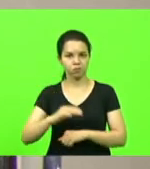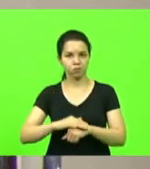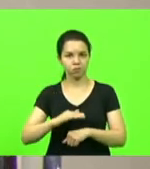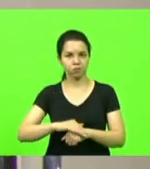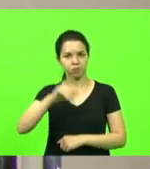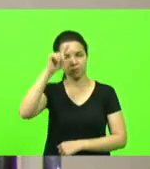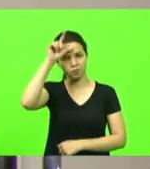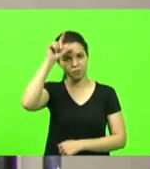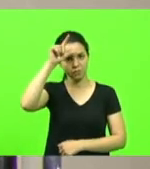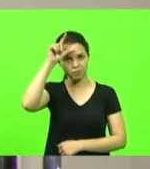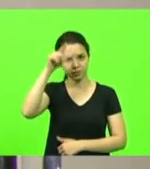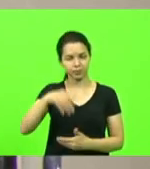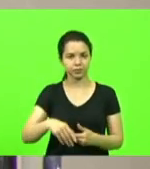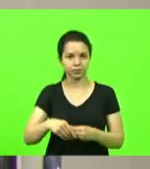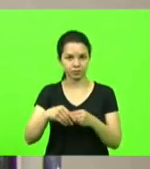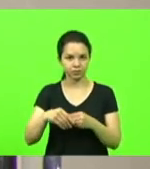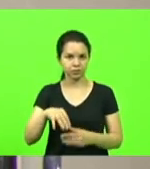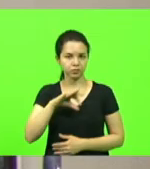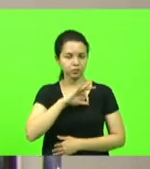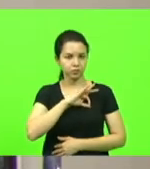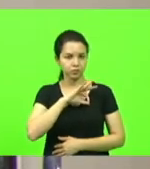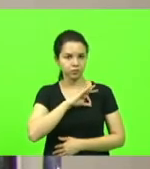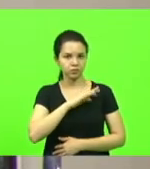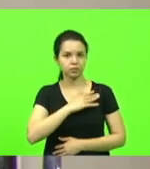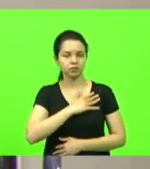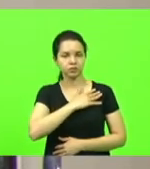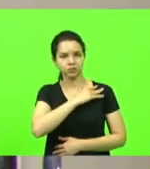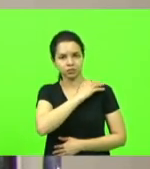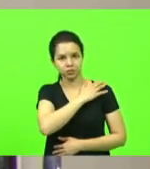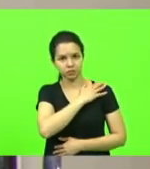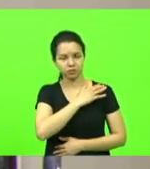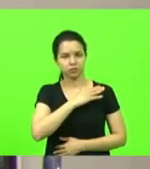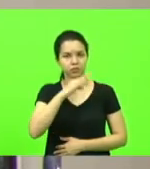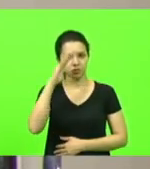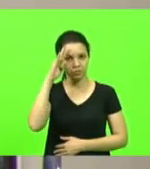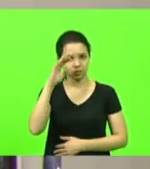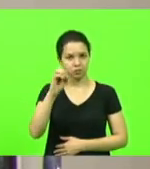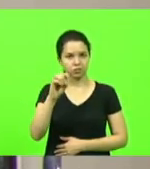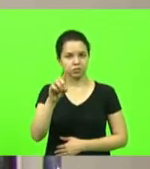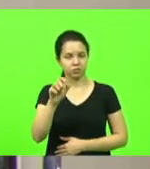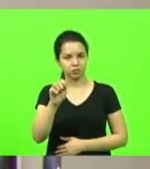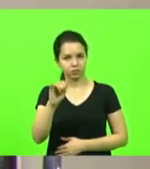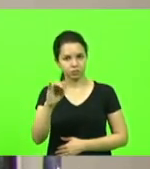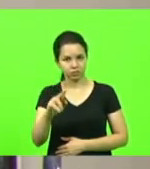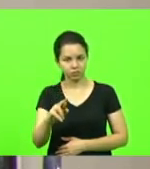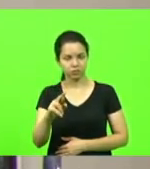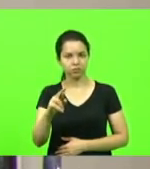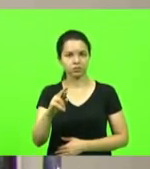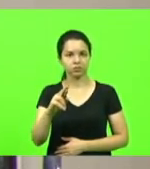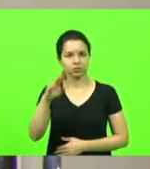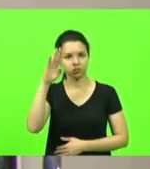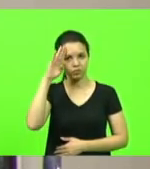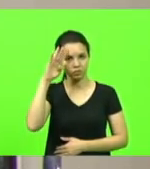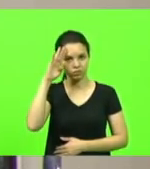Lima, cumprimentando os policiais militares Cabo Odair Garbila e o soldado Michel Olívio Tesser